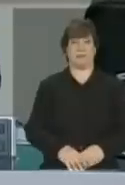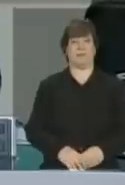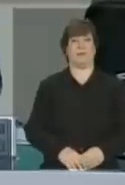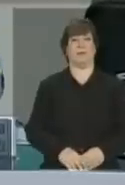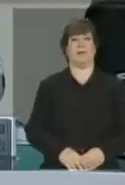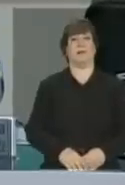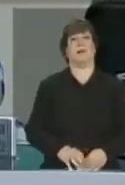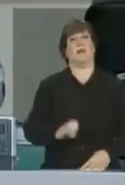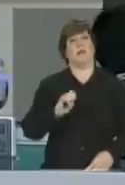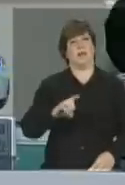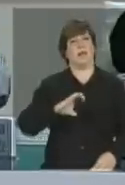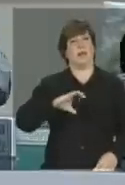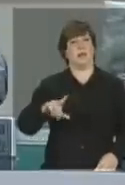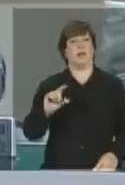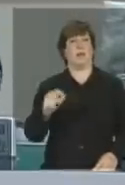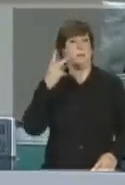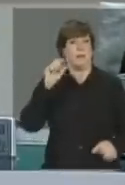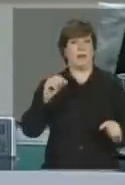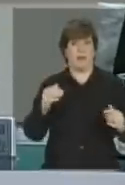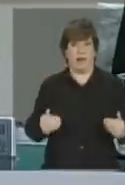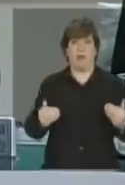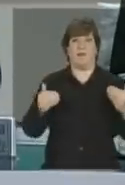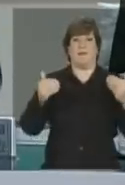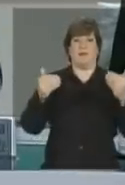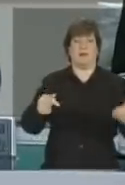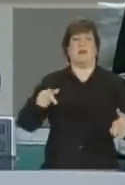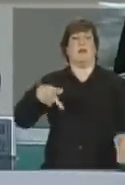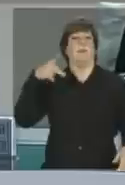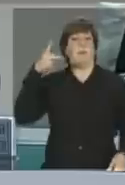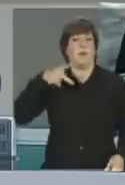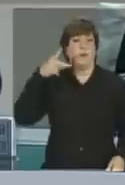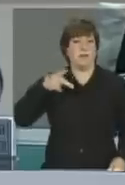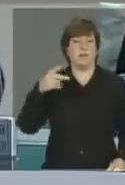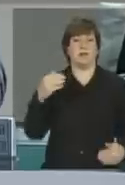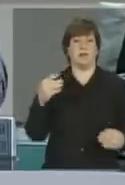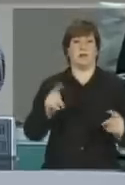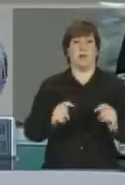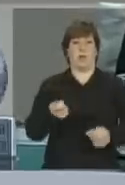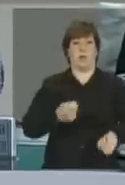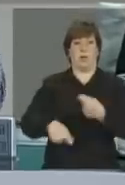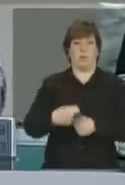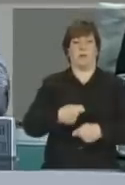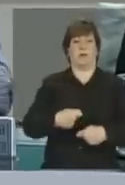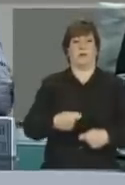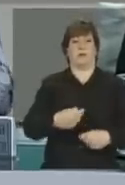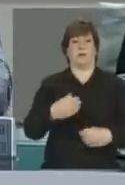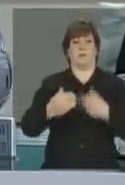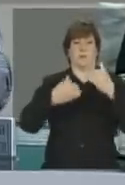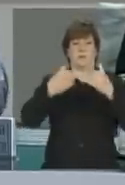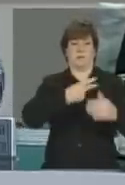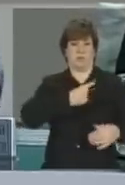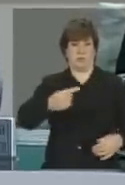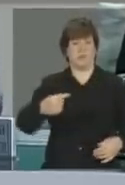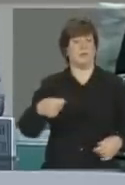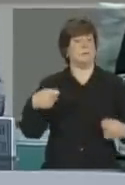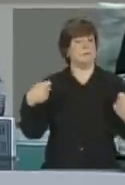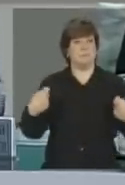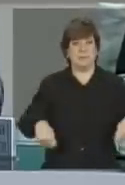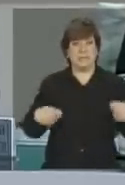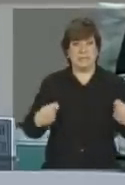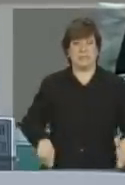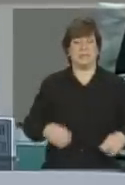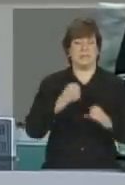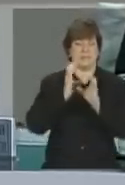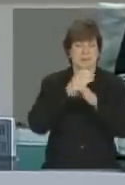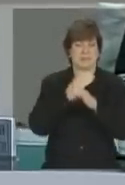é claro que, para avançar nessa política econômica para o desenvolvimento sustentável, é absolutamente essencial aproximar a ciência